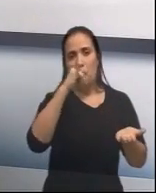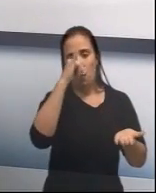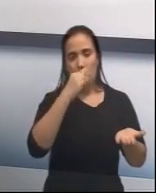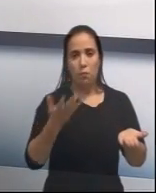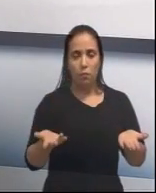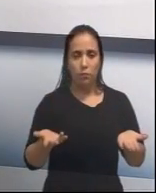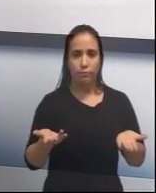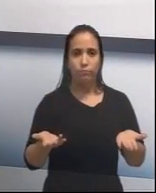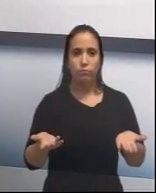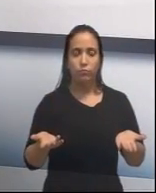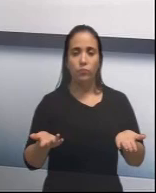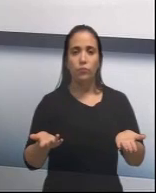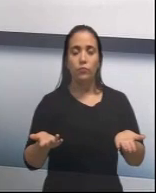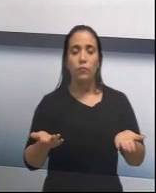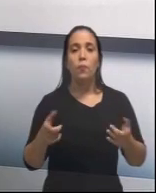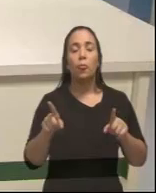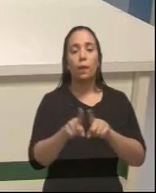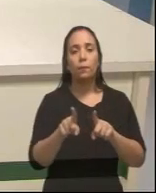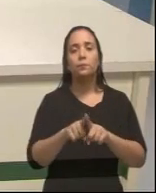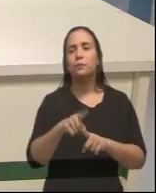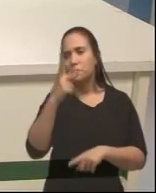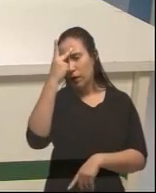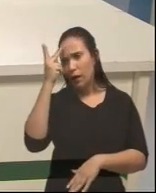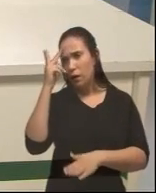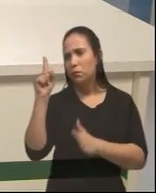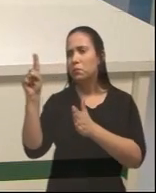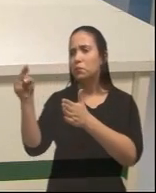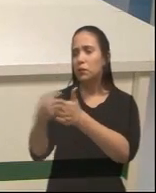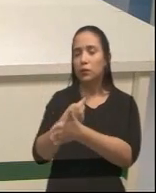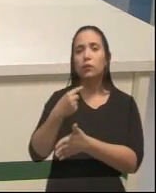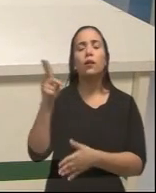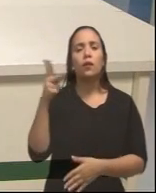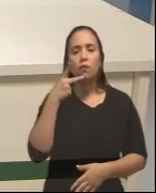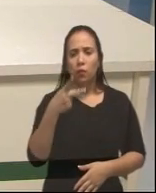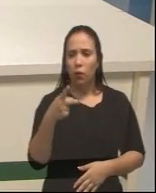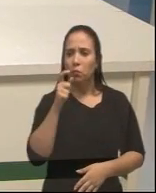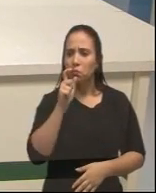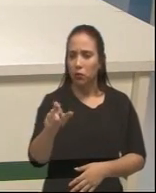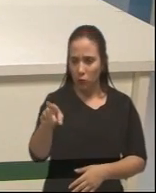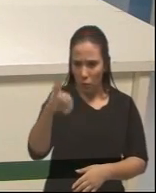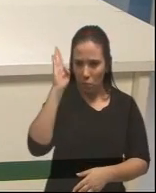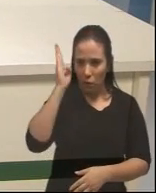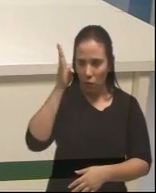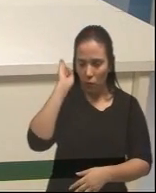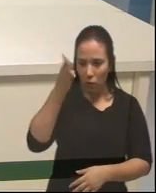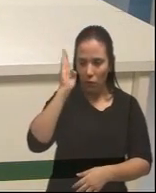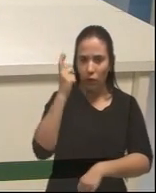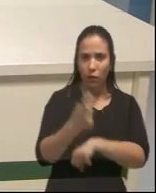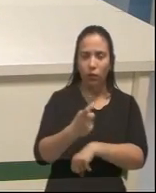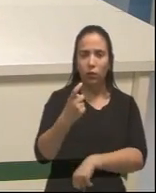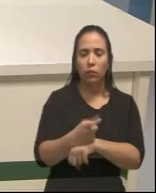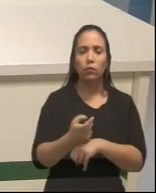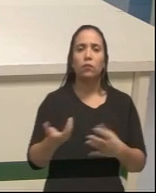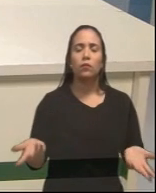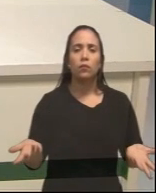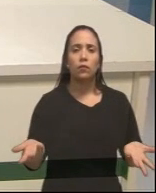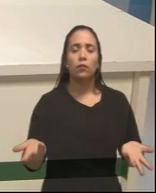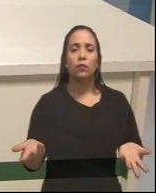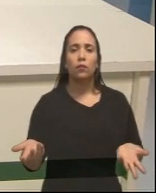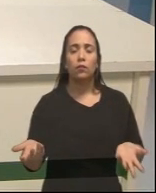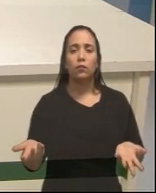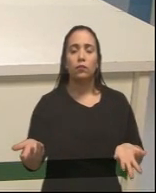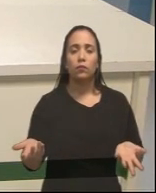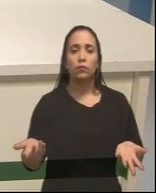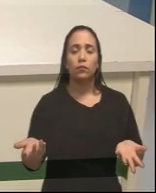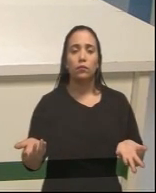linguagem popular que ele usa. E um eleitor fez uma pergunta mais parecida com essa, ele chamou o eleitor de burro. Né? O que chamam de eleitor,